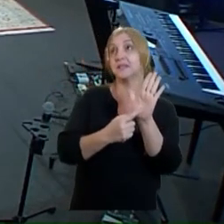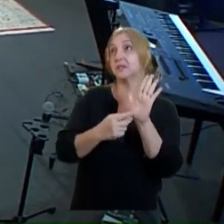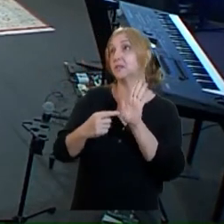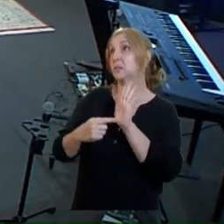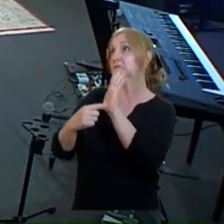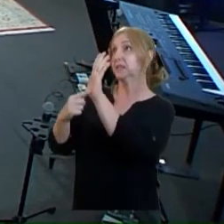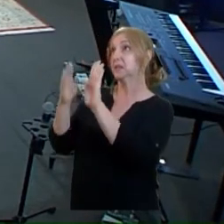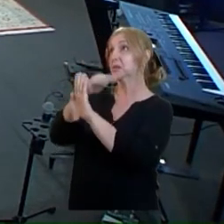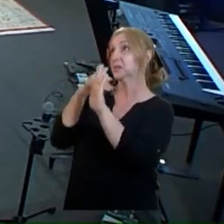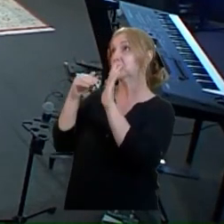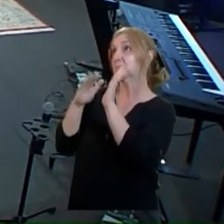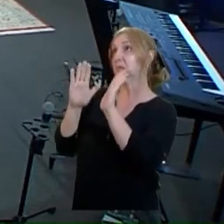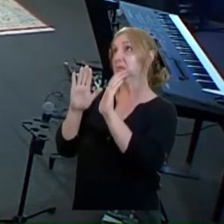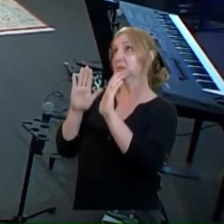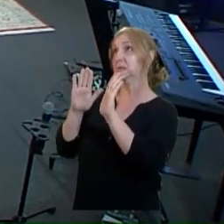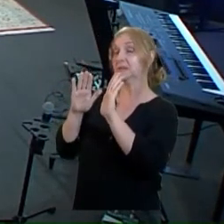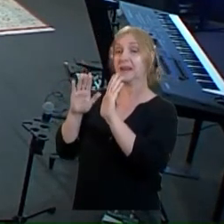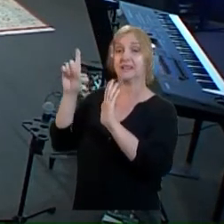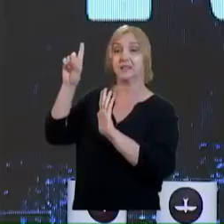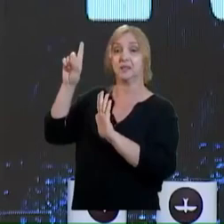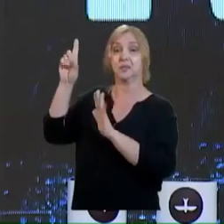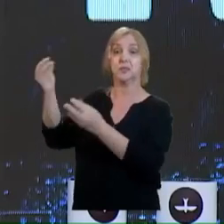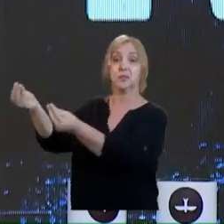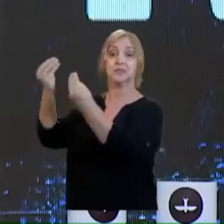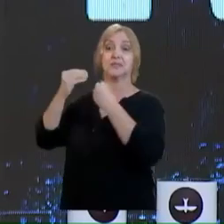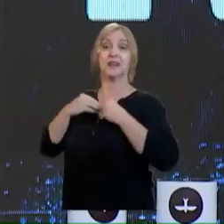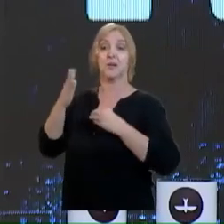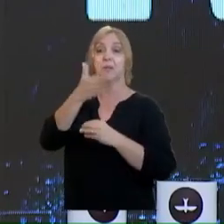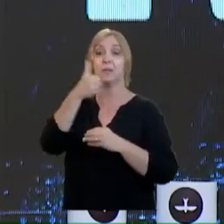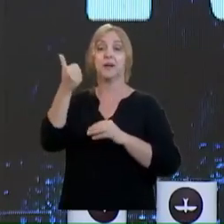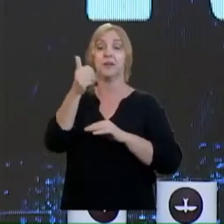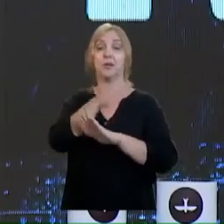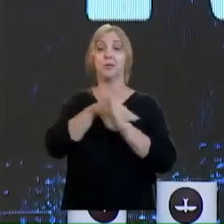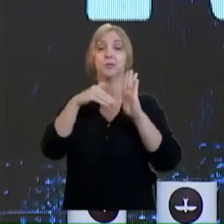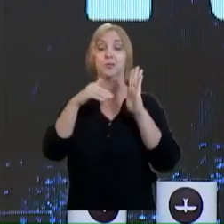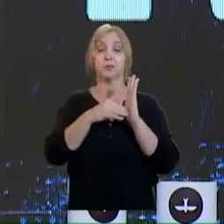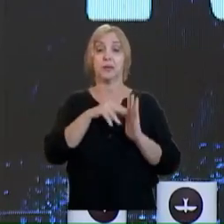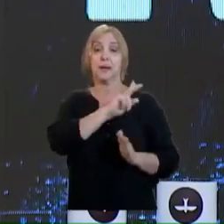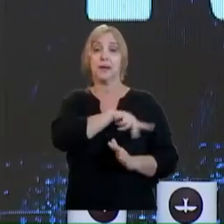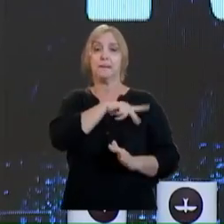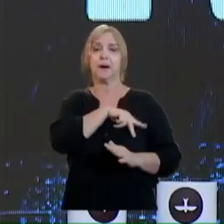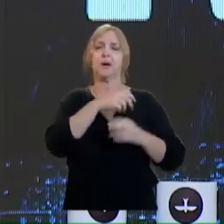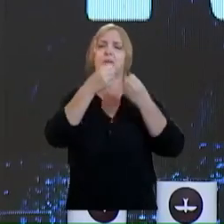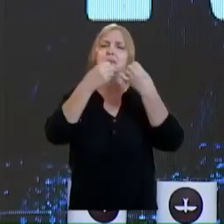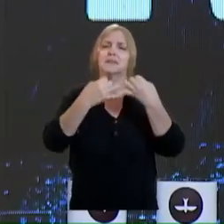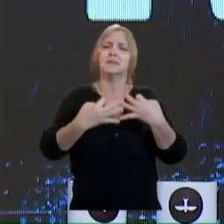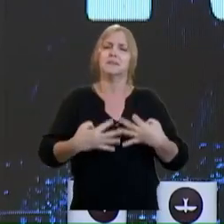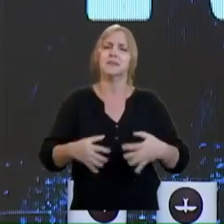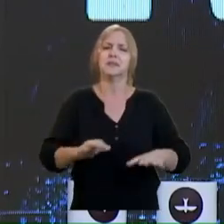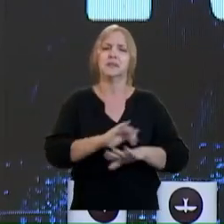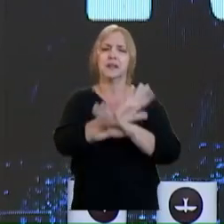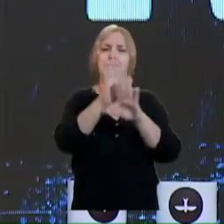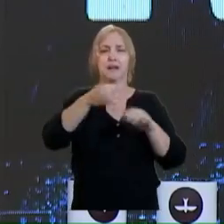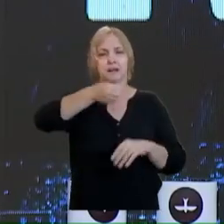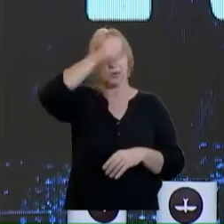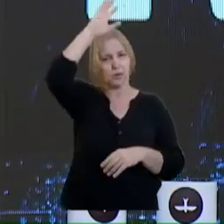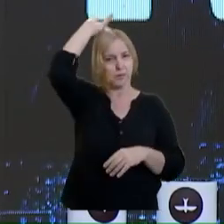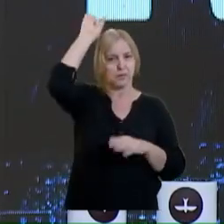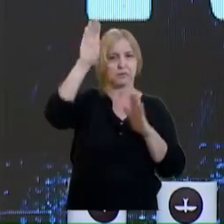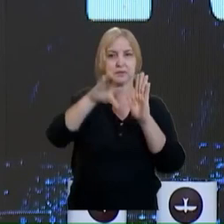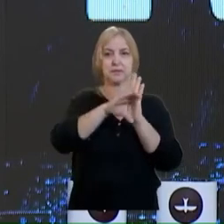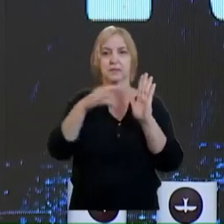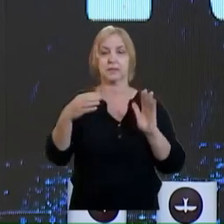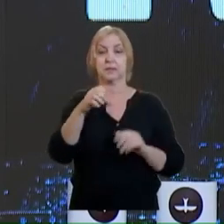seu tudo em nossas mãos. Paulo explicita isso de uma forma tão linda aqui em Romanos